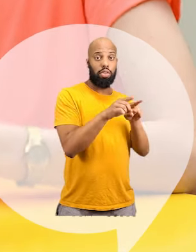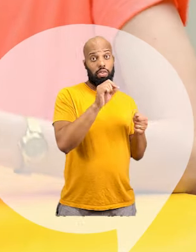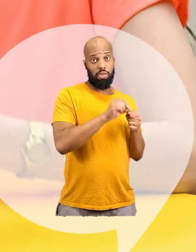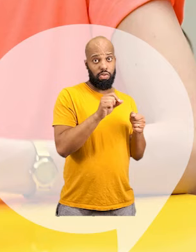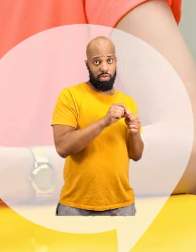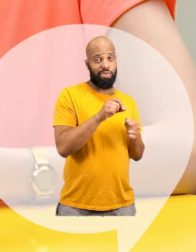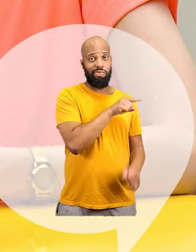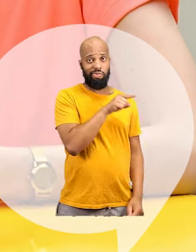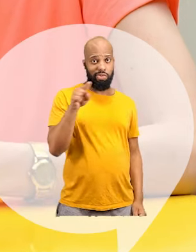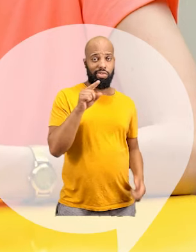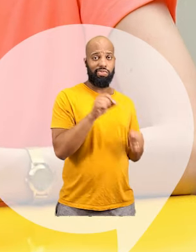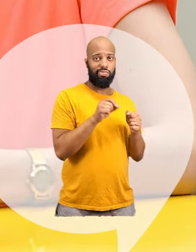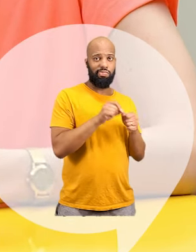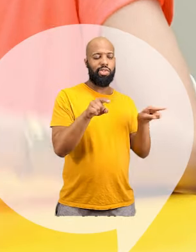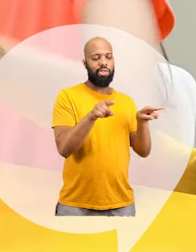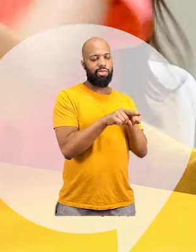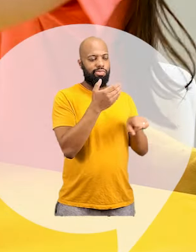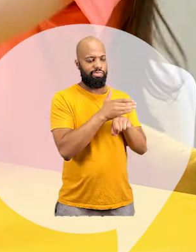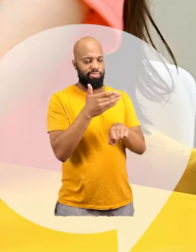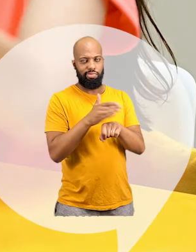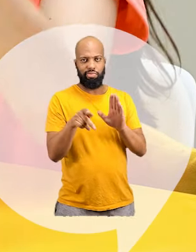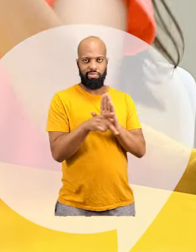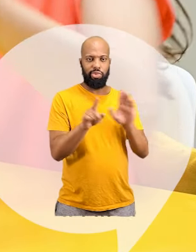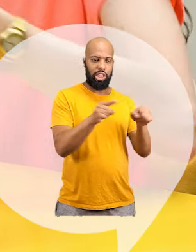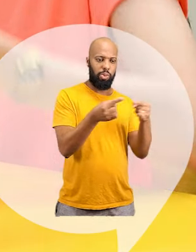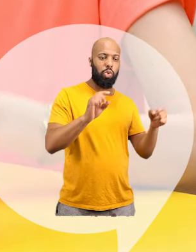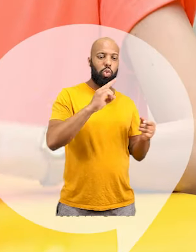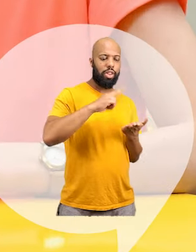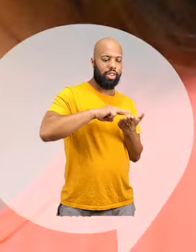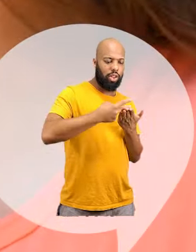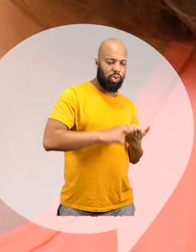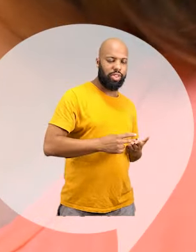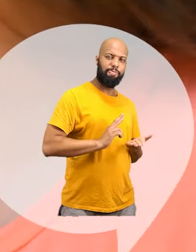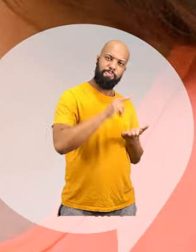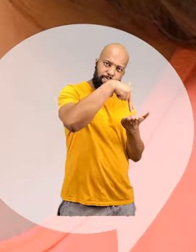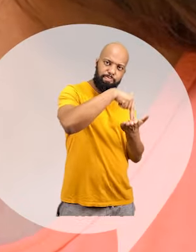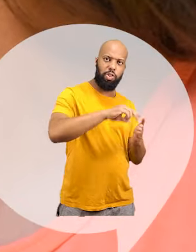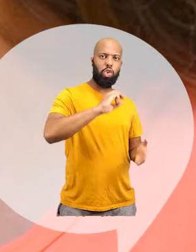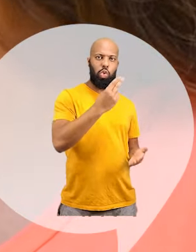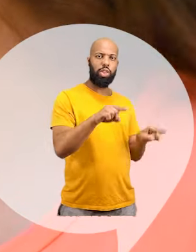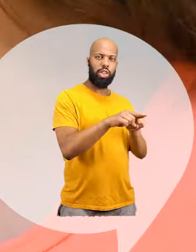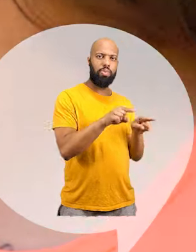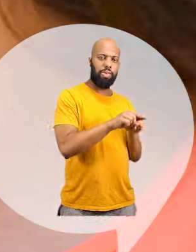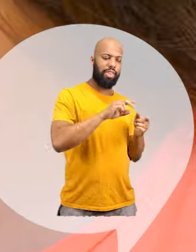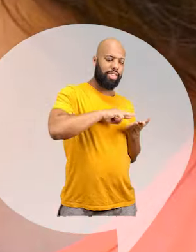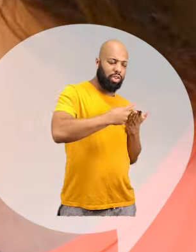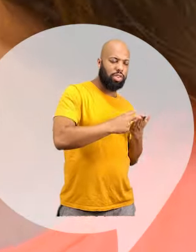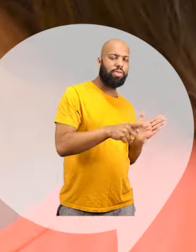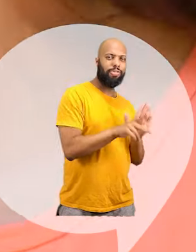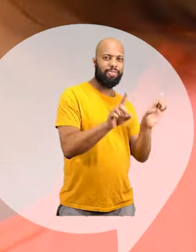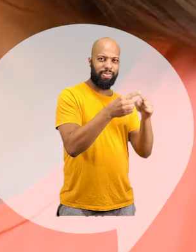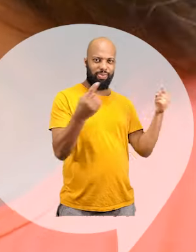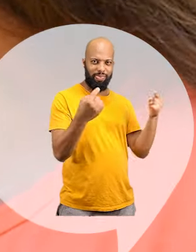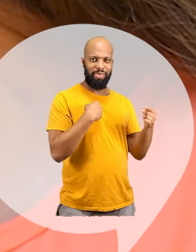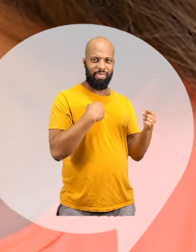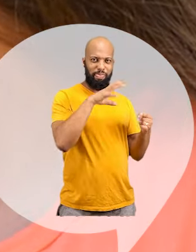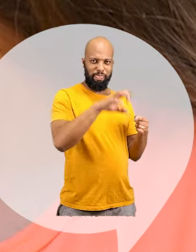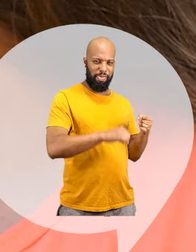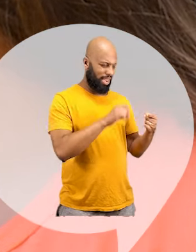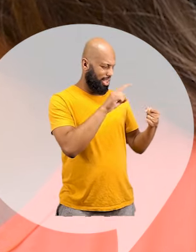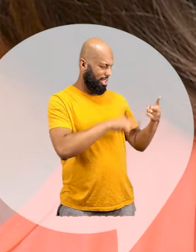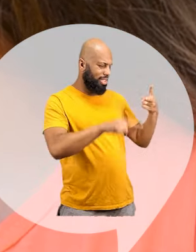assim que vocês fazem esse exercício na música ou traduzir a performance ou traduzir música Vou pegar essa segunda traduzir